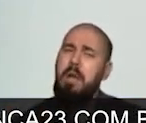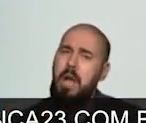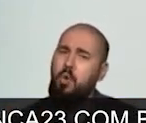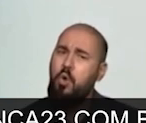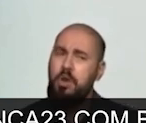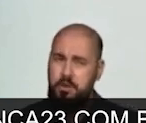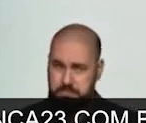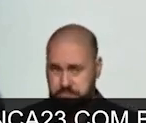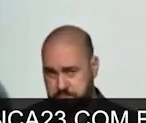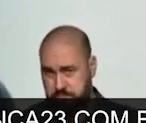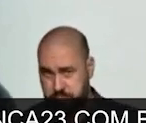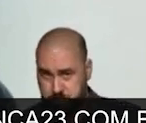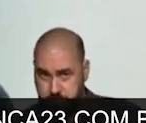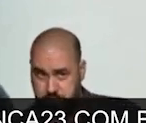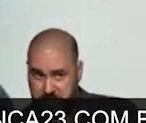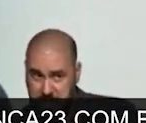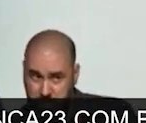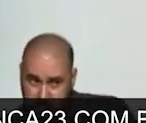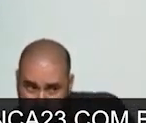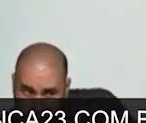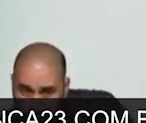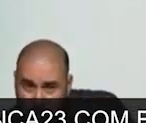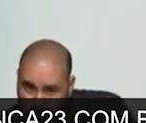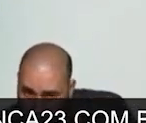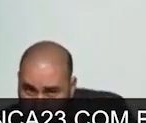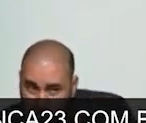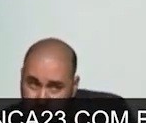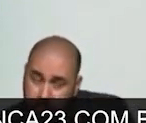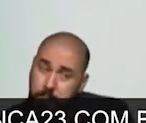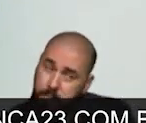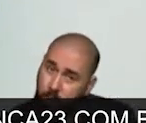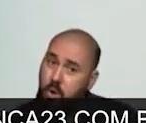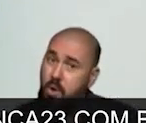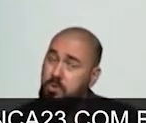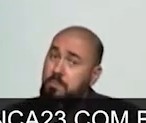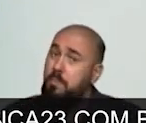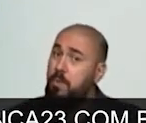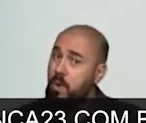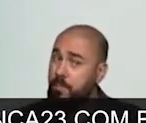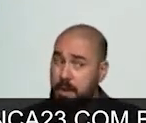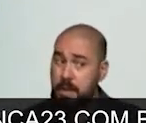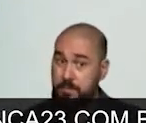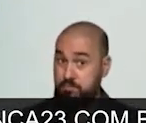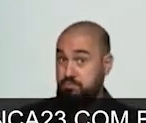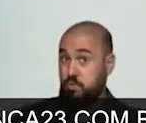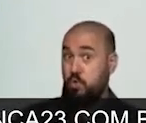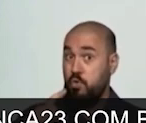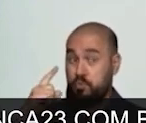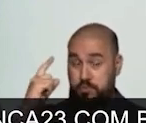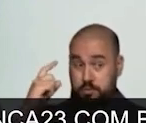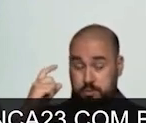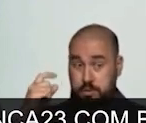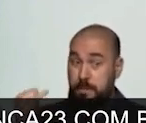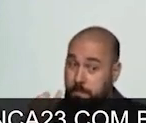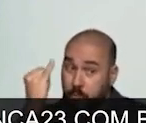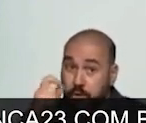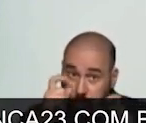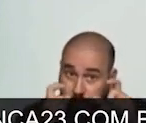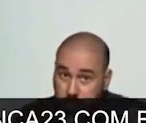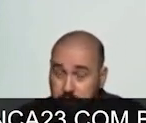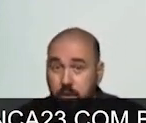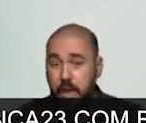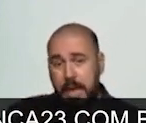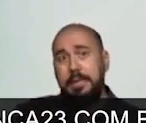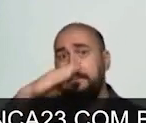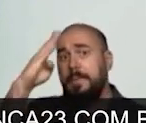do Oropouche que pode ter consequências importantes, não só para essa epidemia que está ocorrendo no Brasil, mas